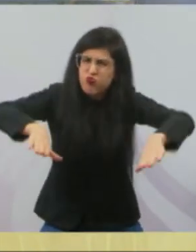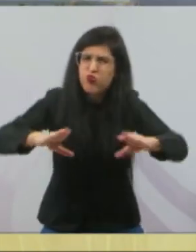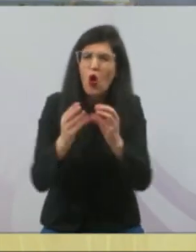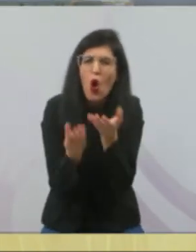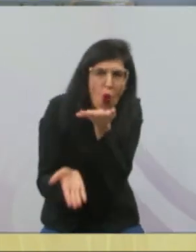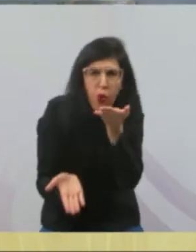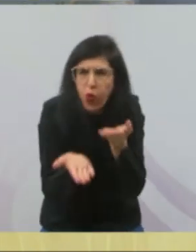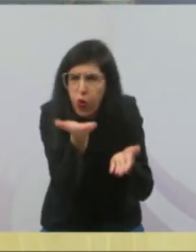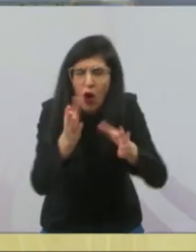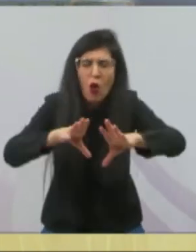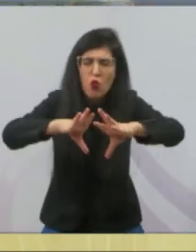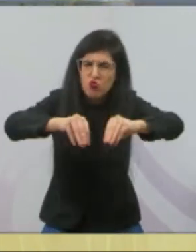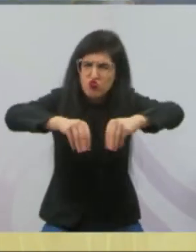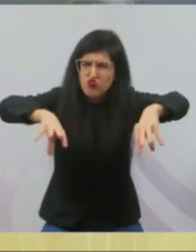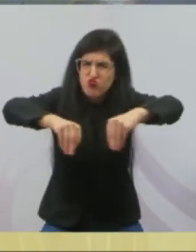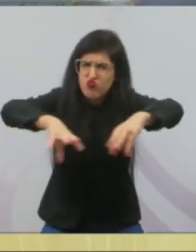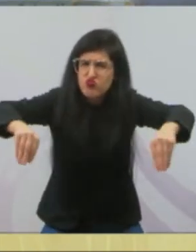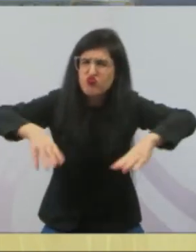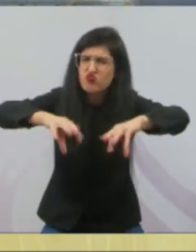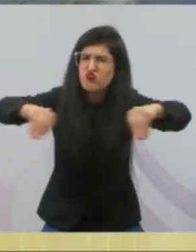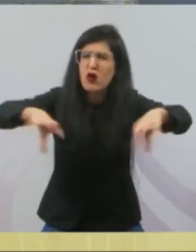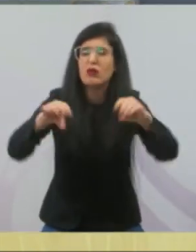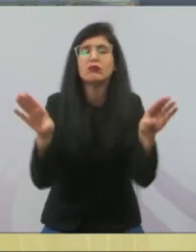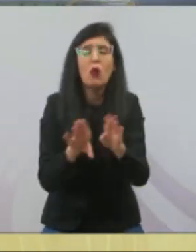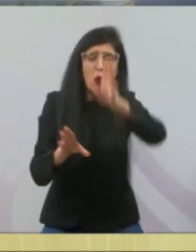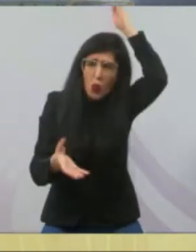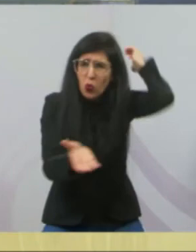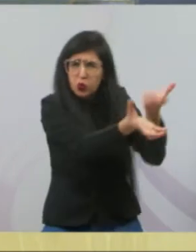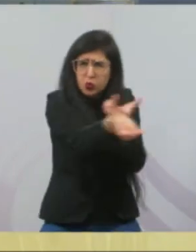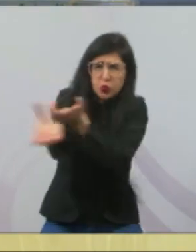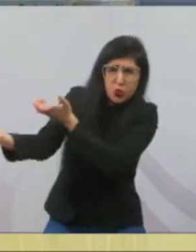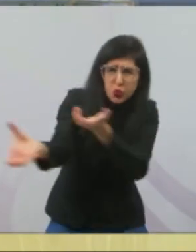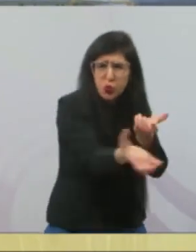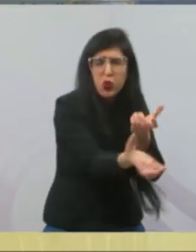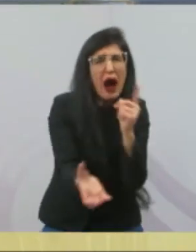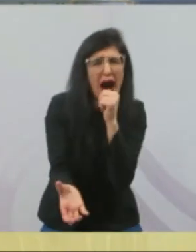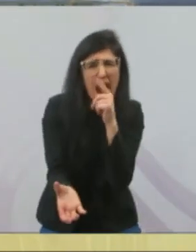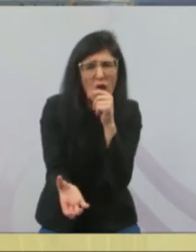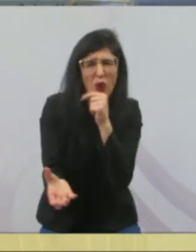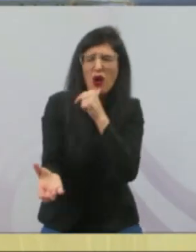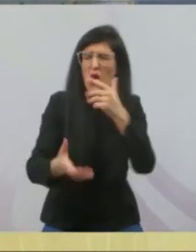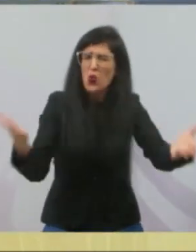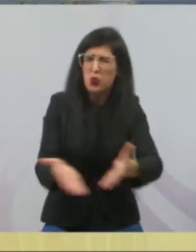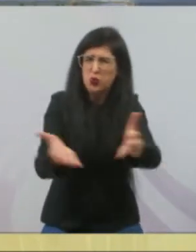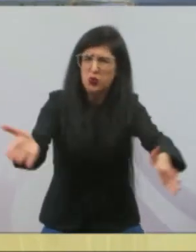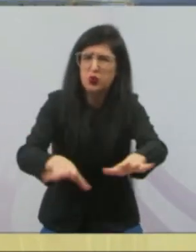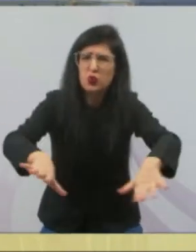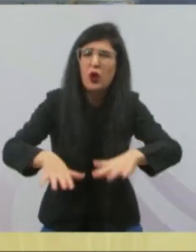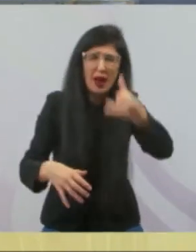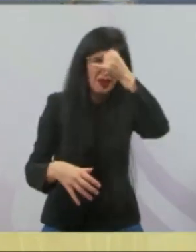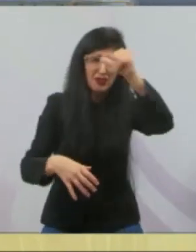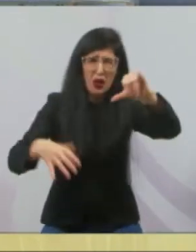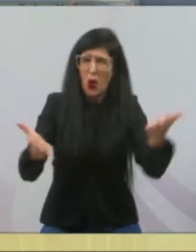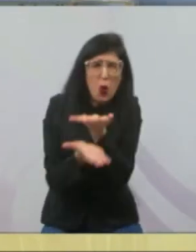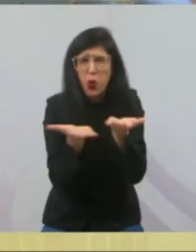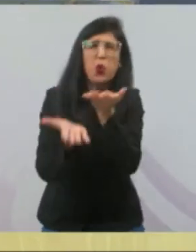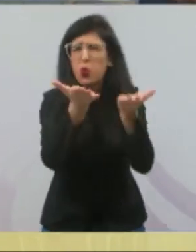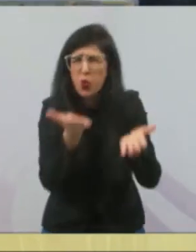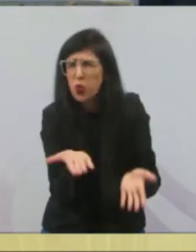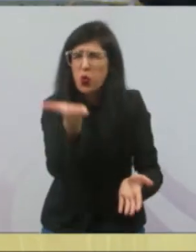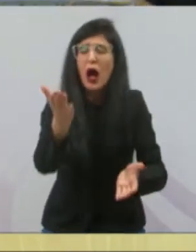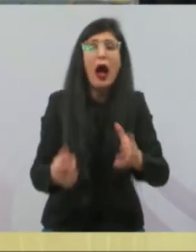ser assistida. Nós não podemos simplesmente dizer para essa entidade que ela tem